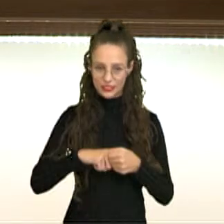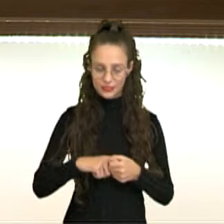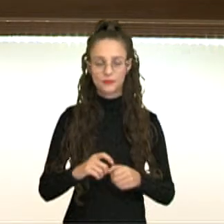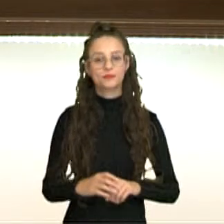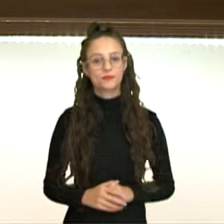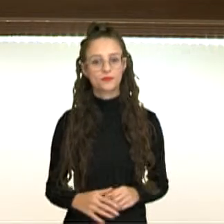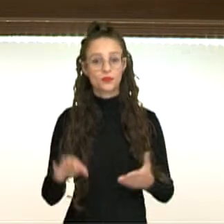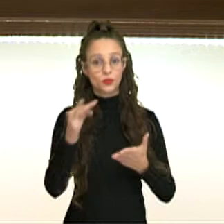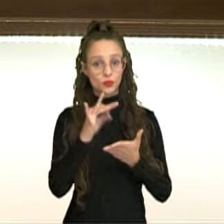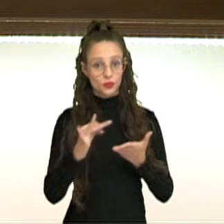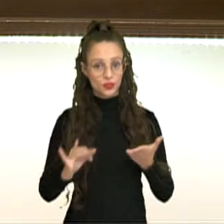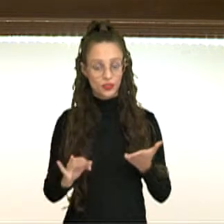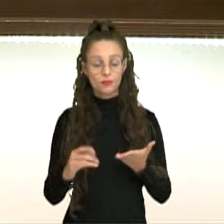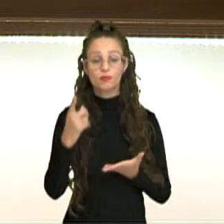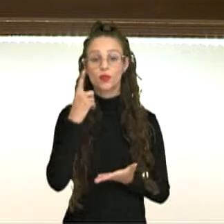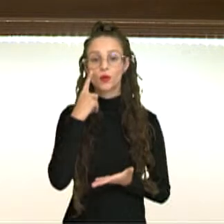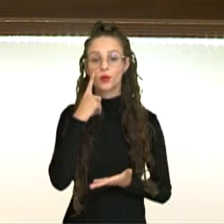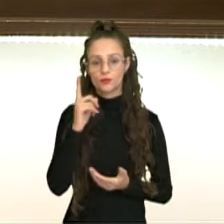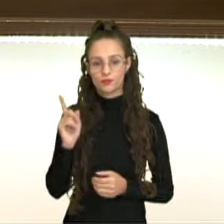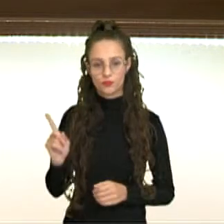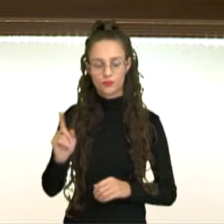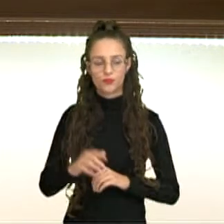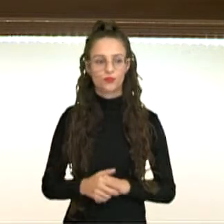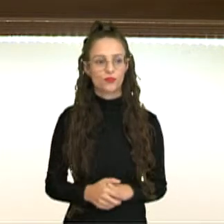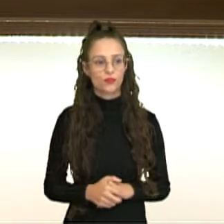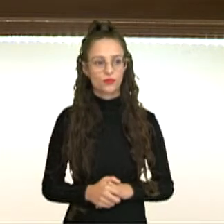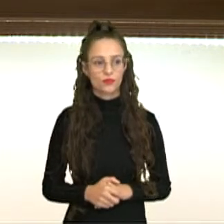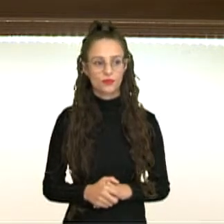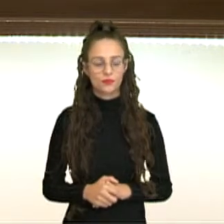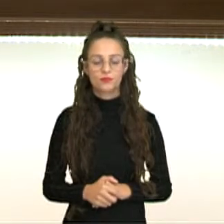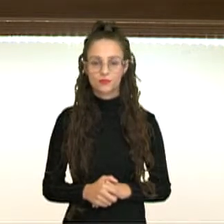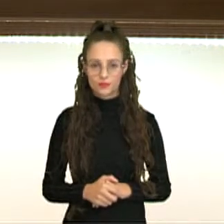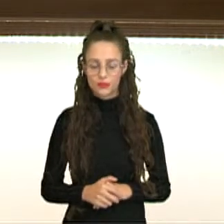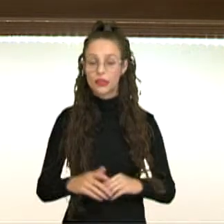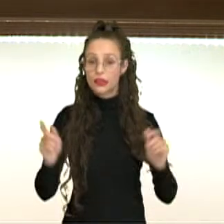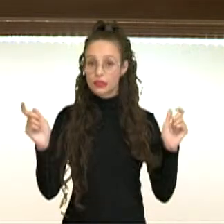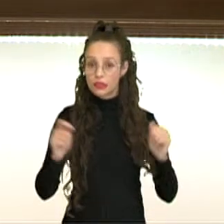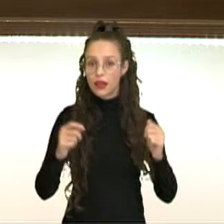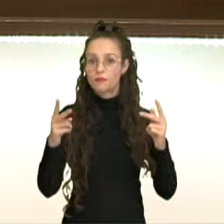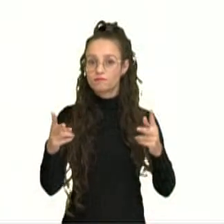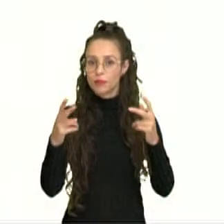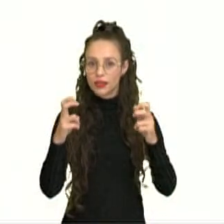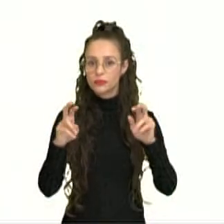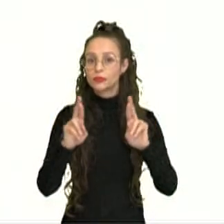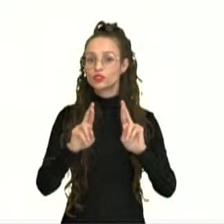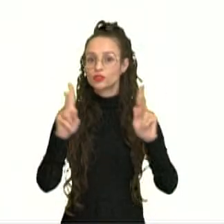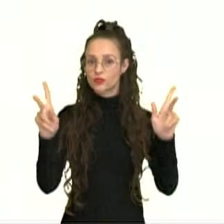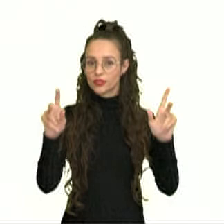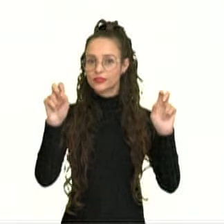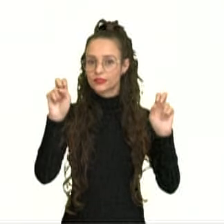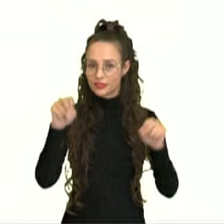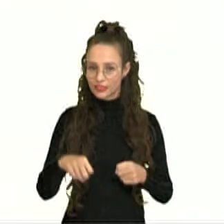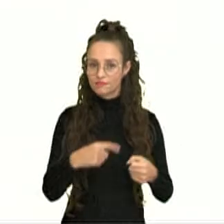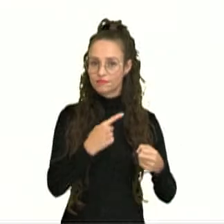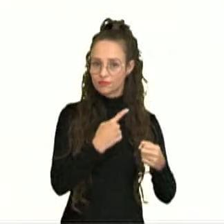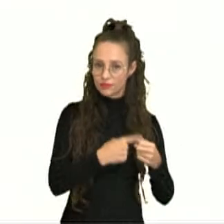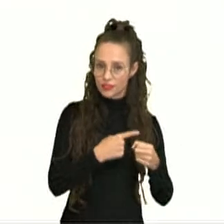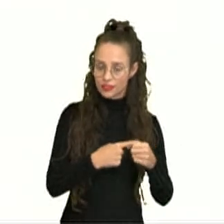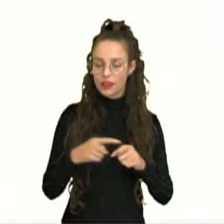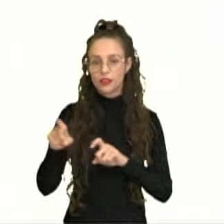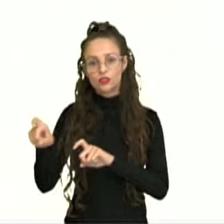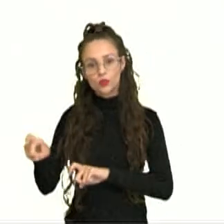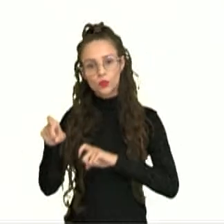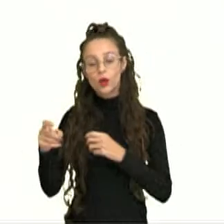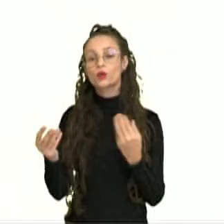Voltei. Conferir contigo. Vamos ver então aqui, ó. É possível distinguir, sim, a região rural da urbana. Por meio de